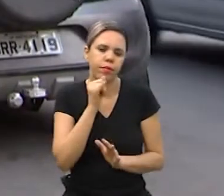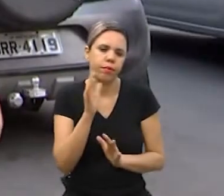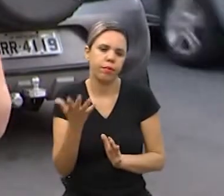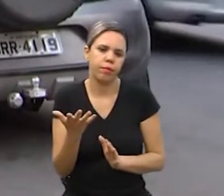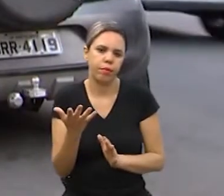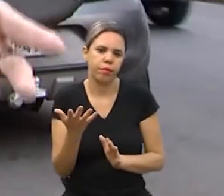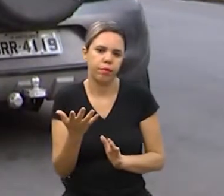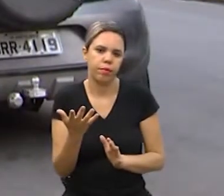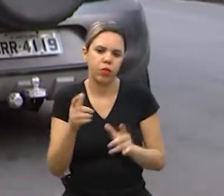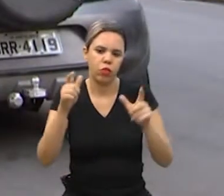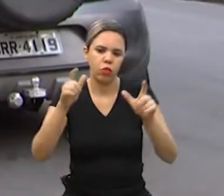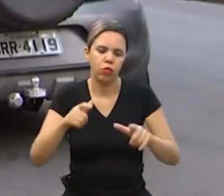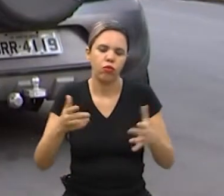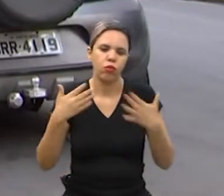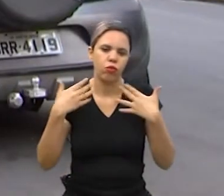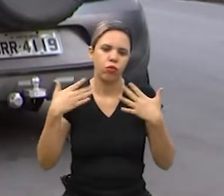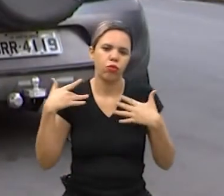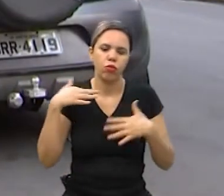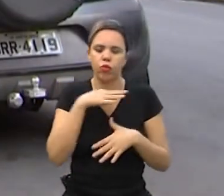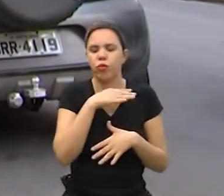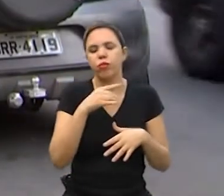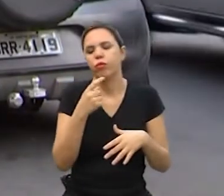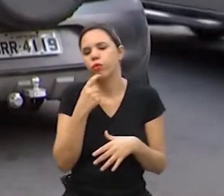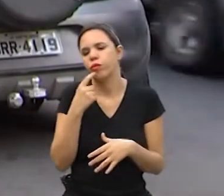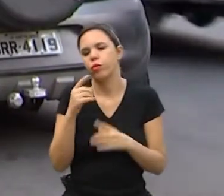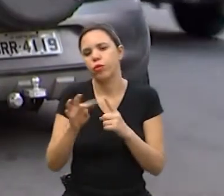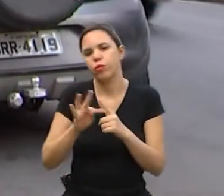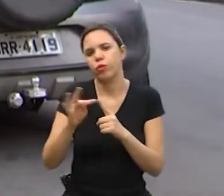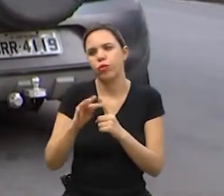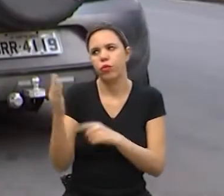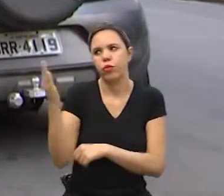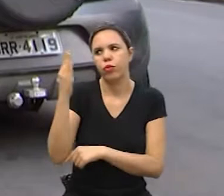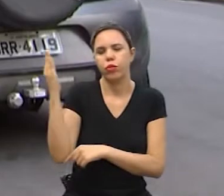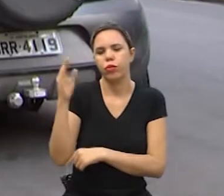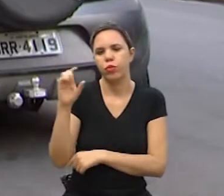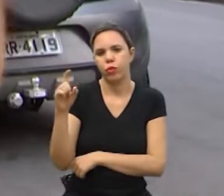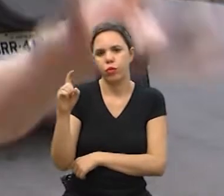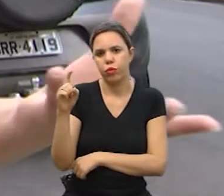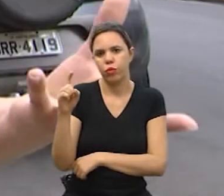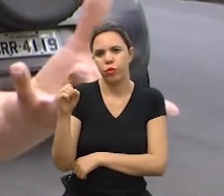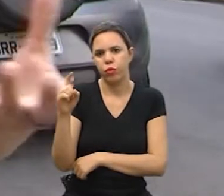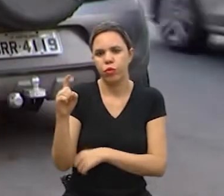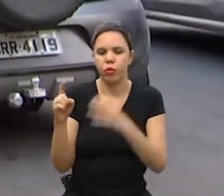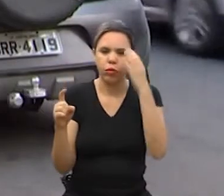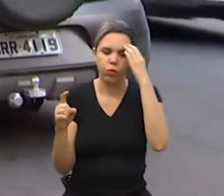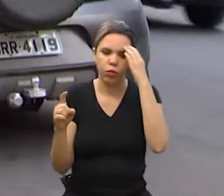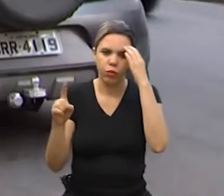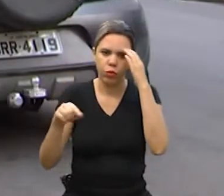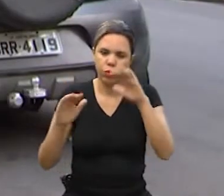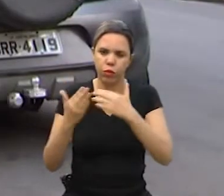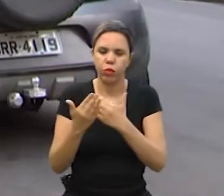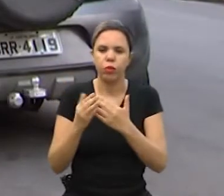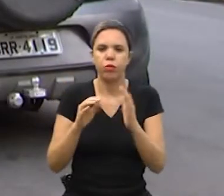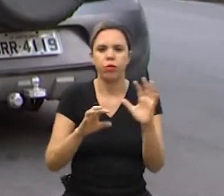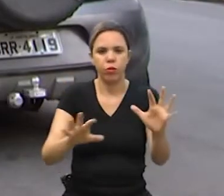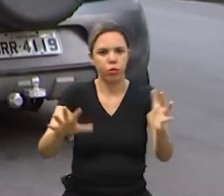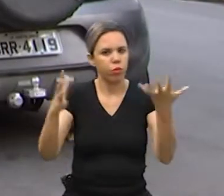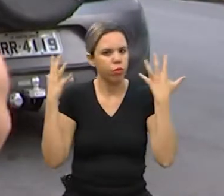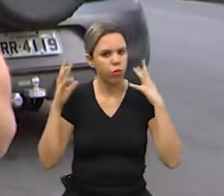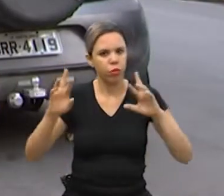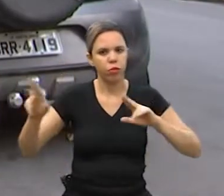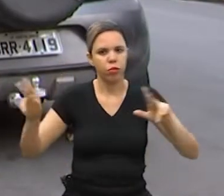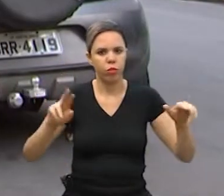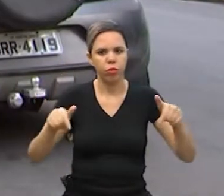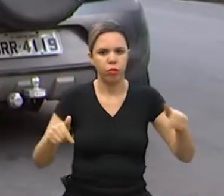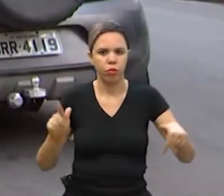específico de ilhas de calor em Campinas. Então a temperatura, por exemplo, do Cambuí, a temperatura do Taquaral, que é um bairro mais arborizado,